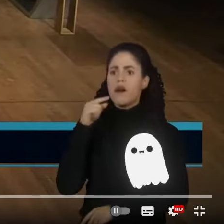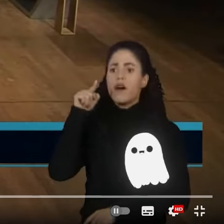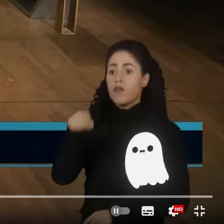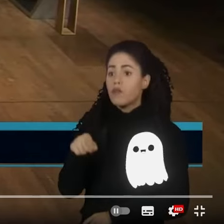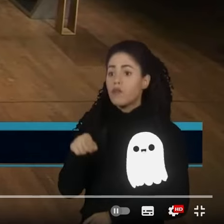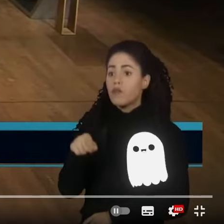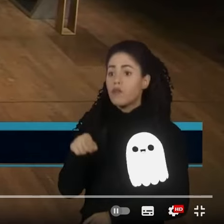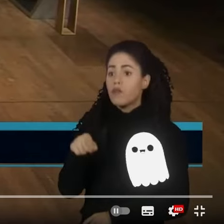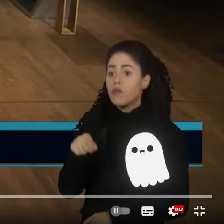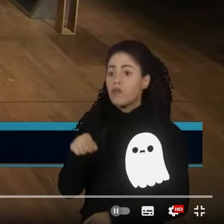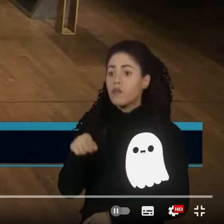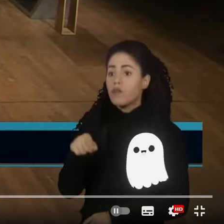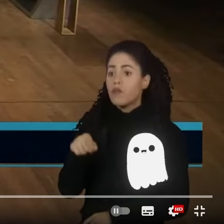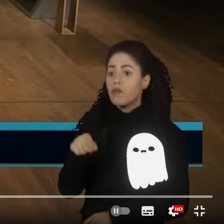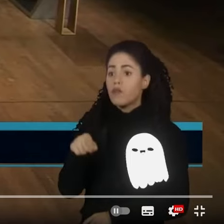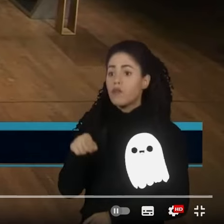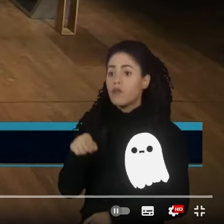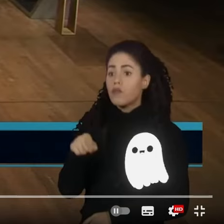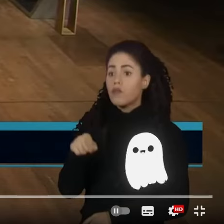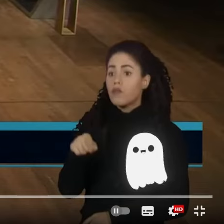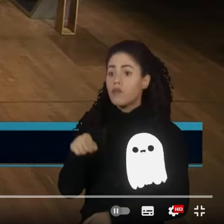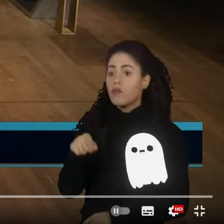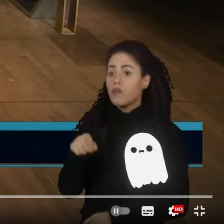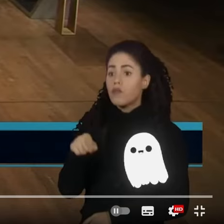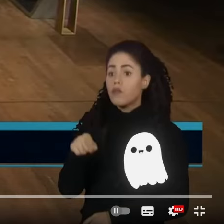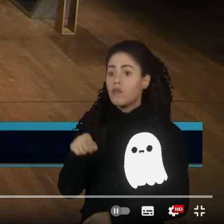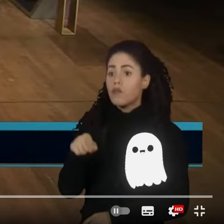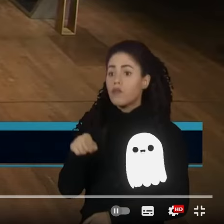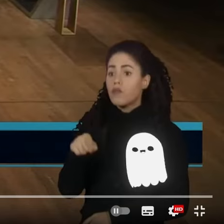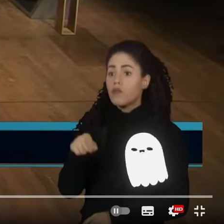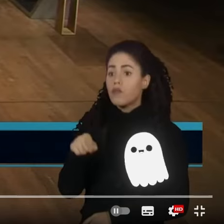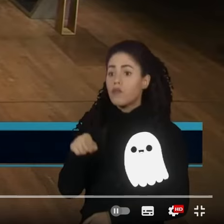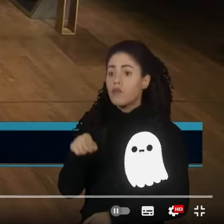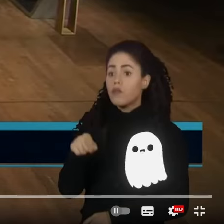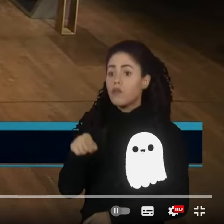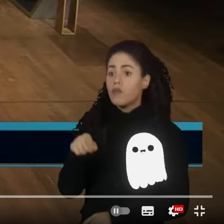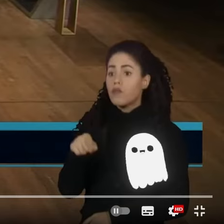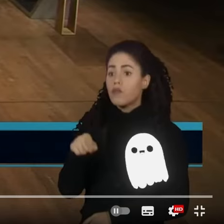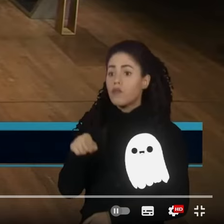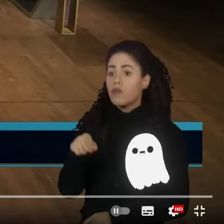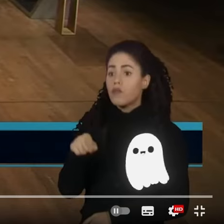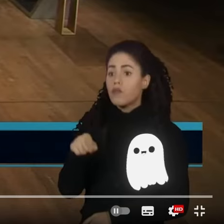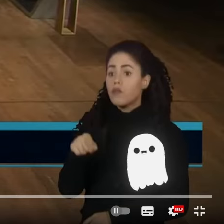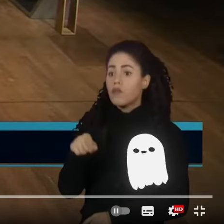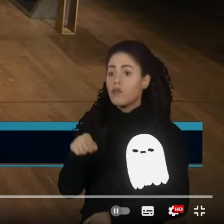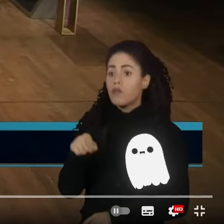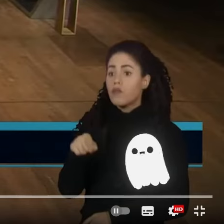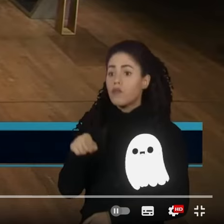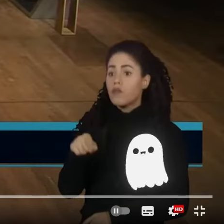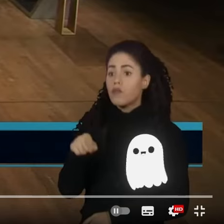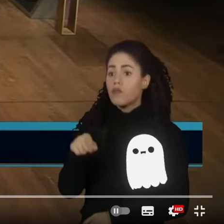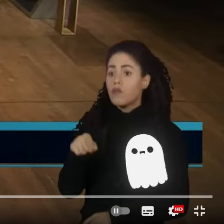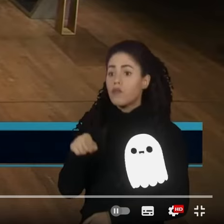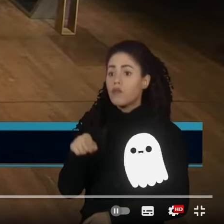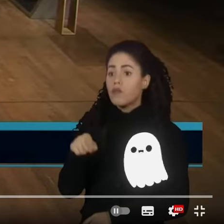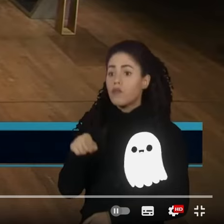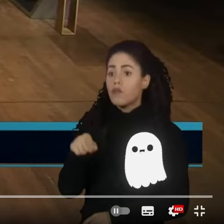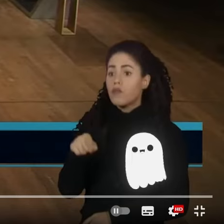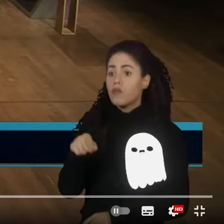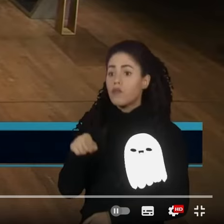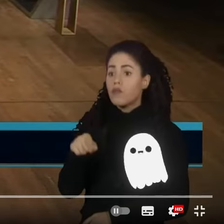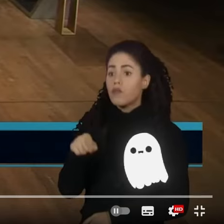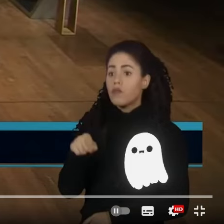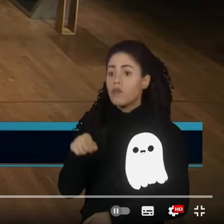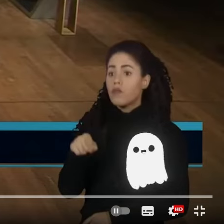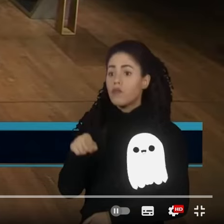Nem pra fazer cara, isso. Que raiva do Nunes, velho. Mano, não serve nem pra isso. Como é que pode uma pessoa ser tão inútil, velho? Só tem proposta lixo, só